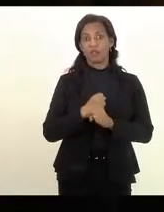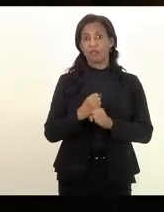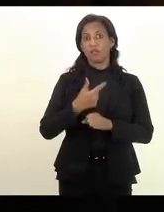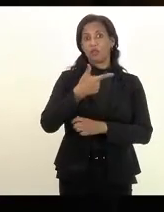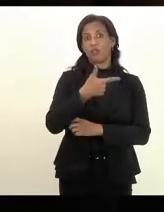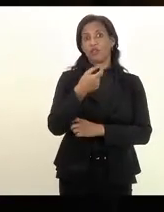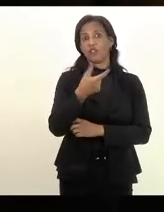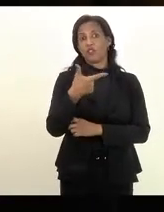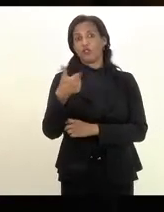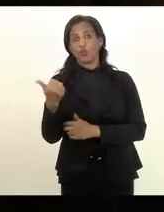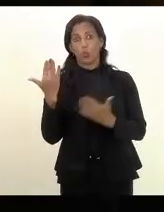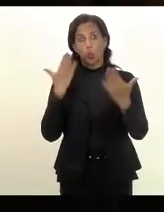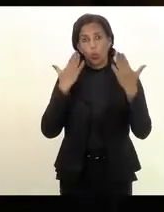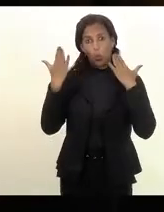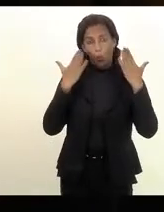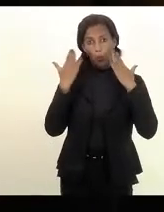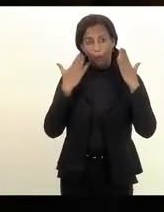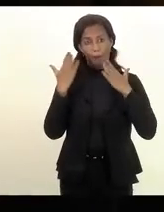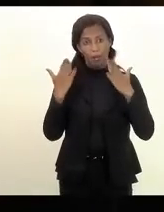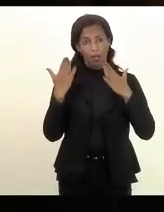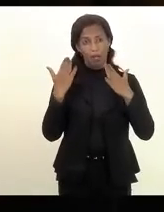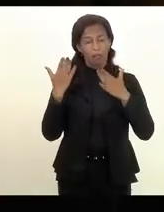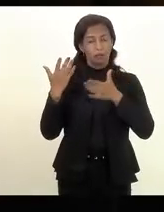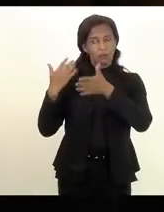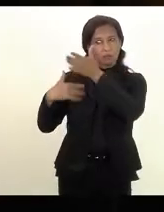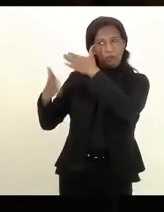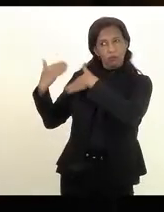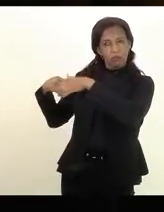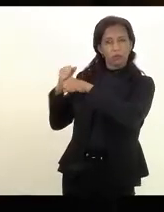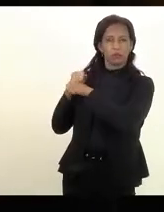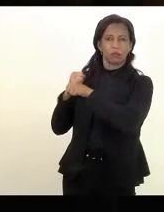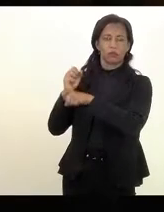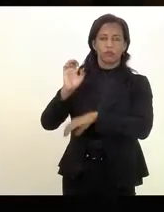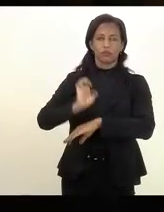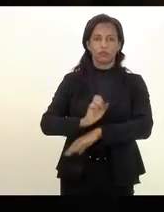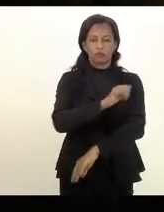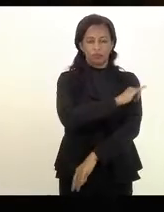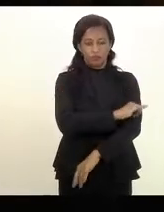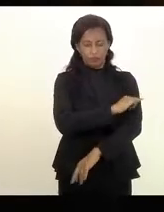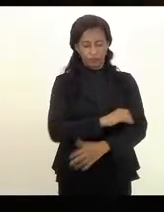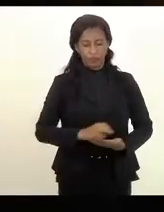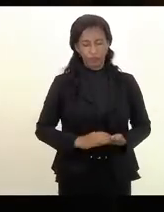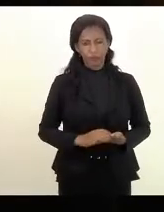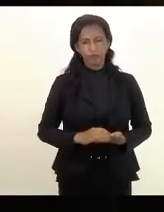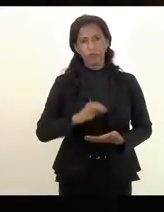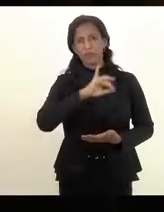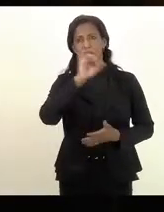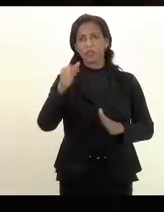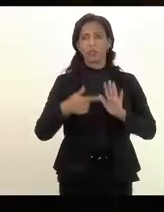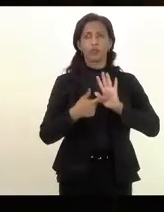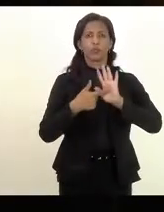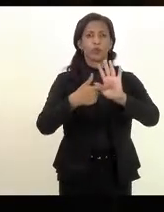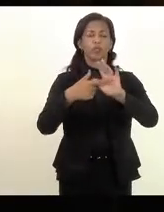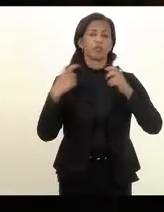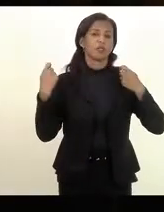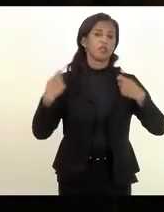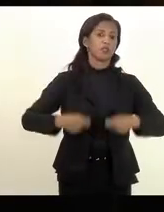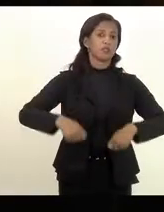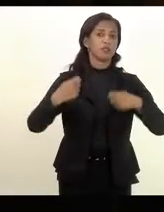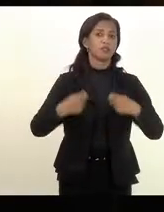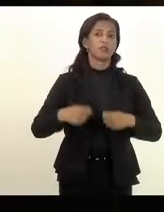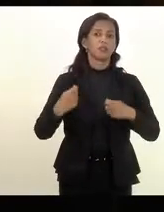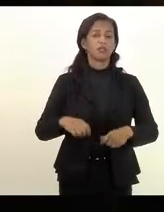comparado dos últimos anos no estado do Rio de Janeiro isso demonstra também a necessidade